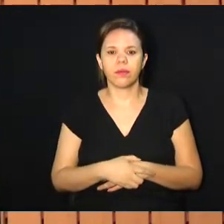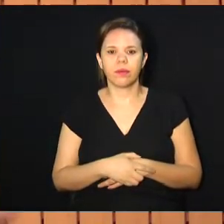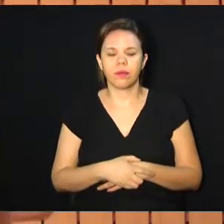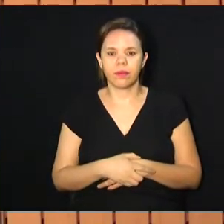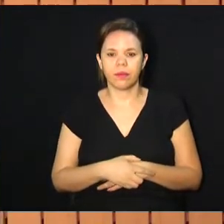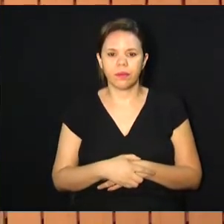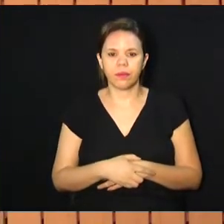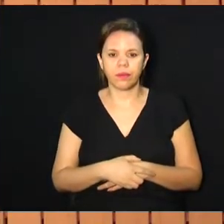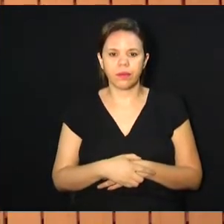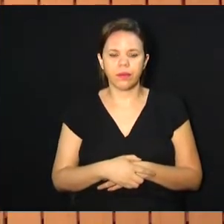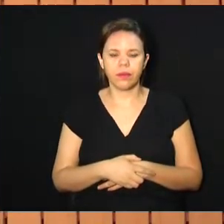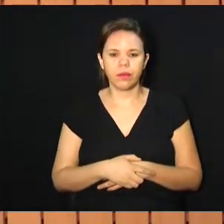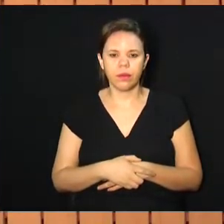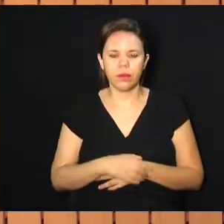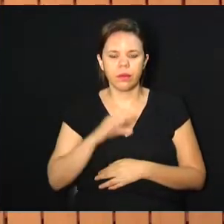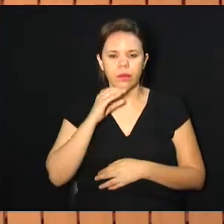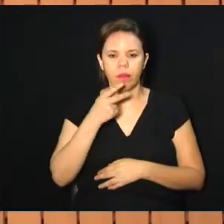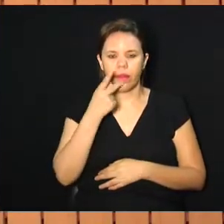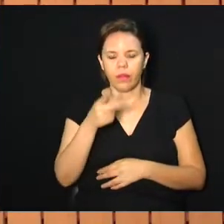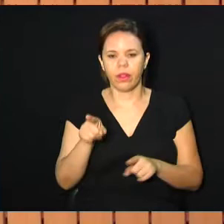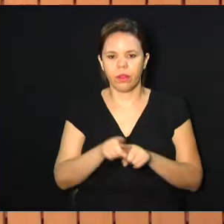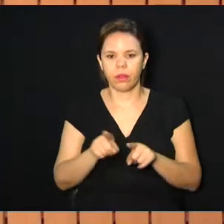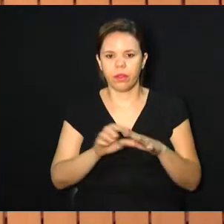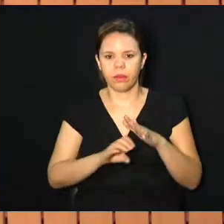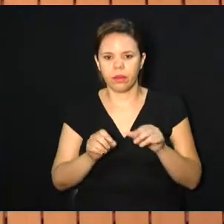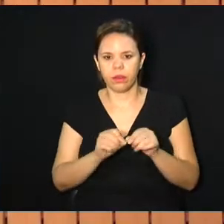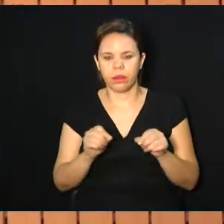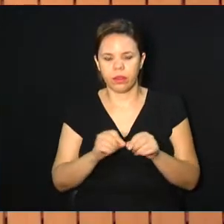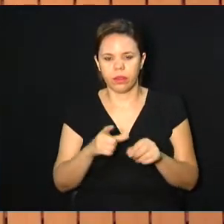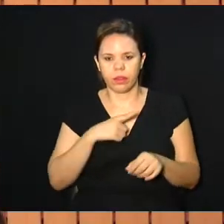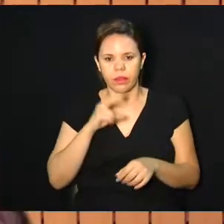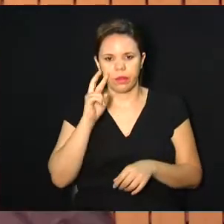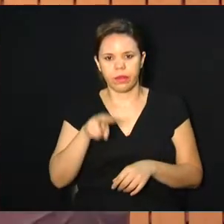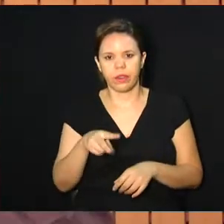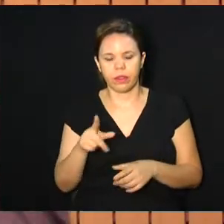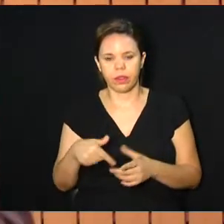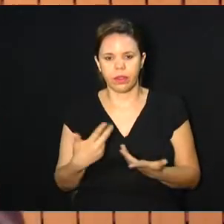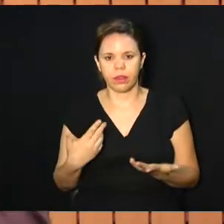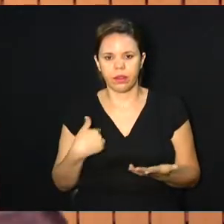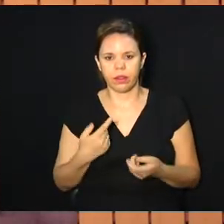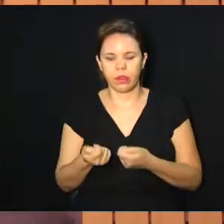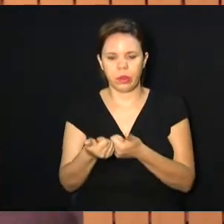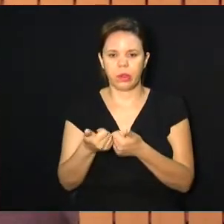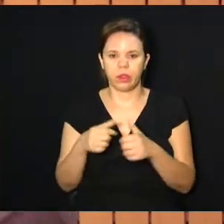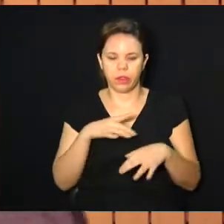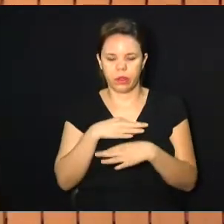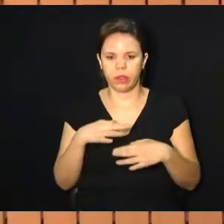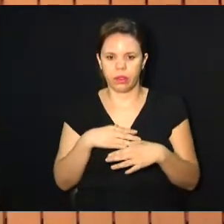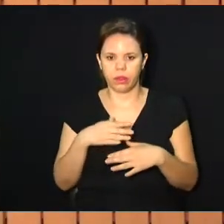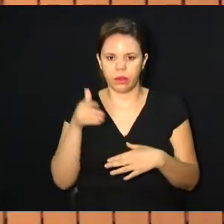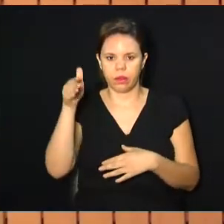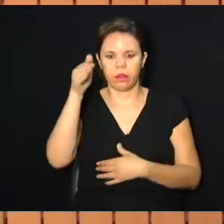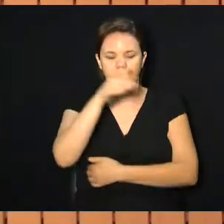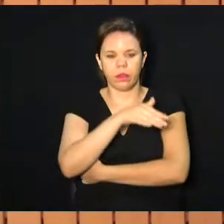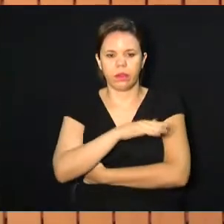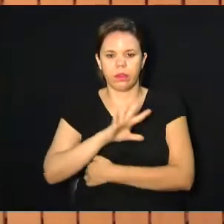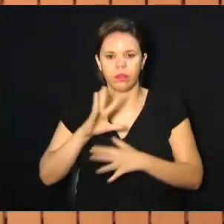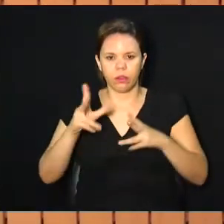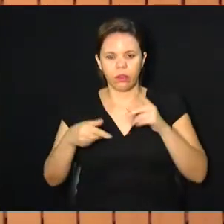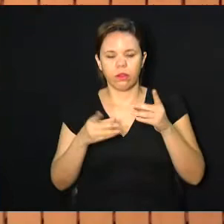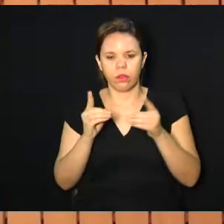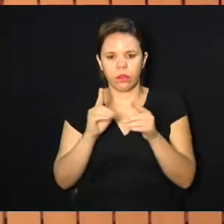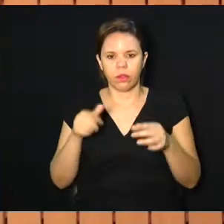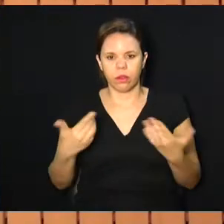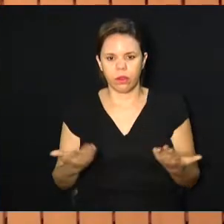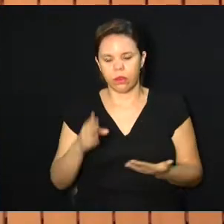Aí o que o Carlos falou também do peso dos empresários, de fato, que a gente tem visto é isso, como a gente concedeu nas cidades todo o serviço que é essencial, e